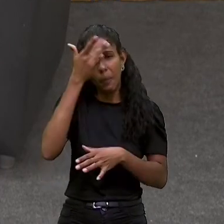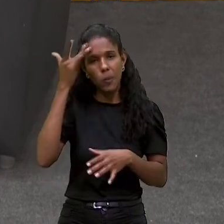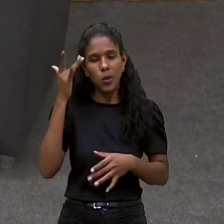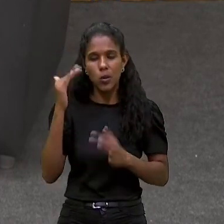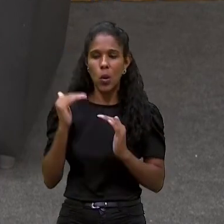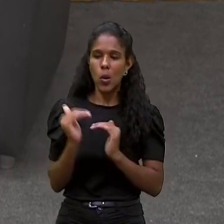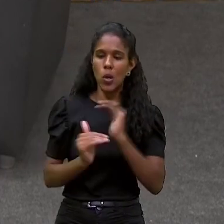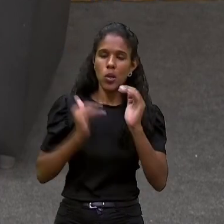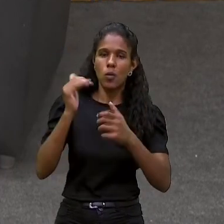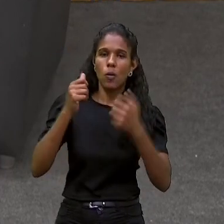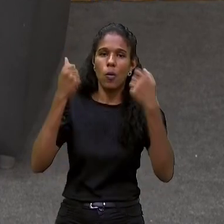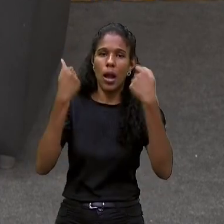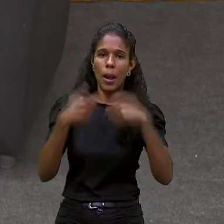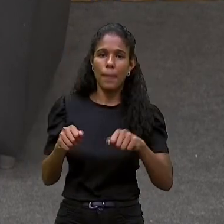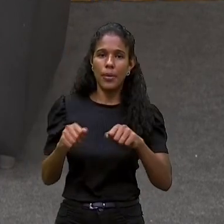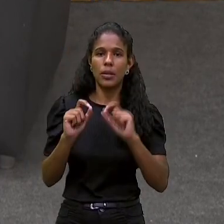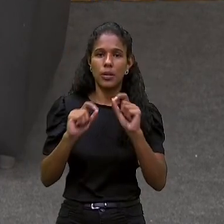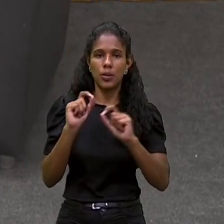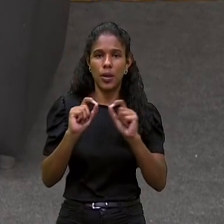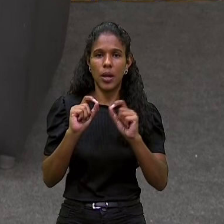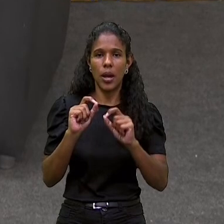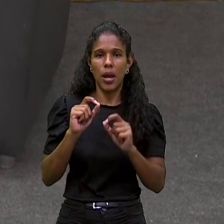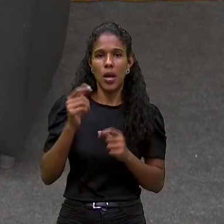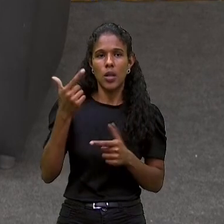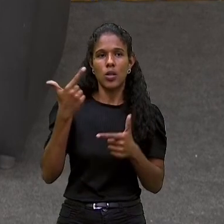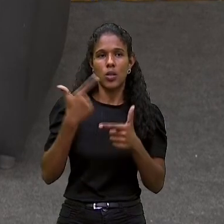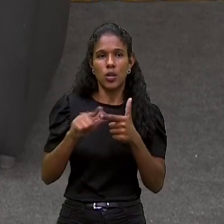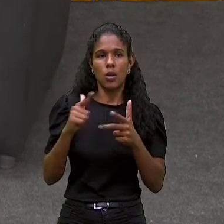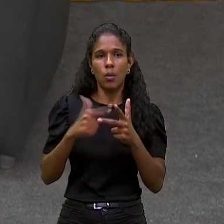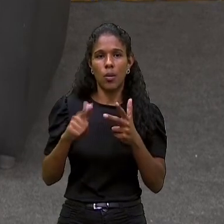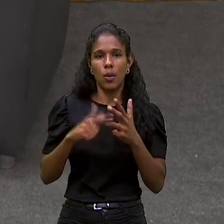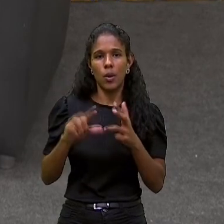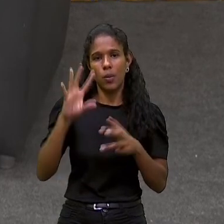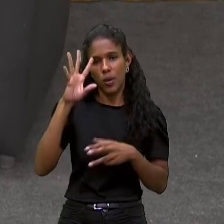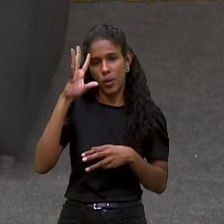Já é voltado para questões assim,